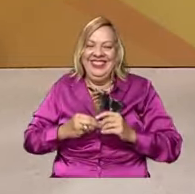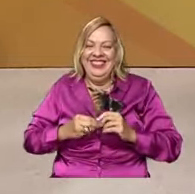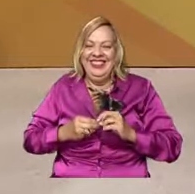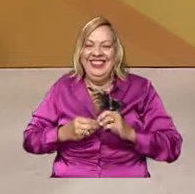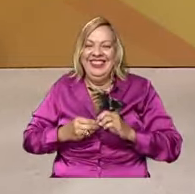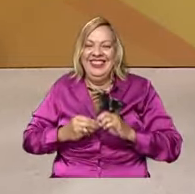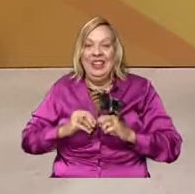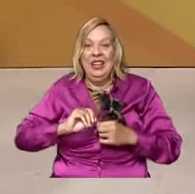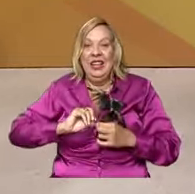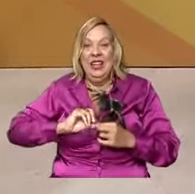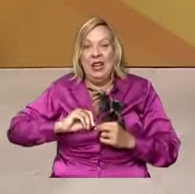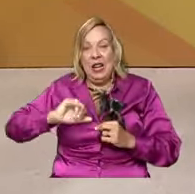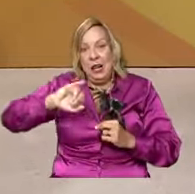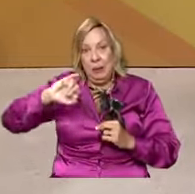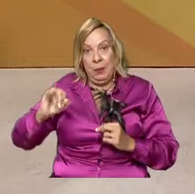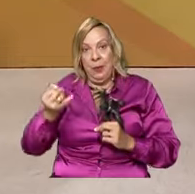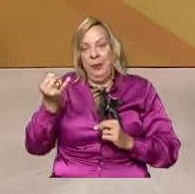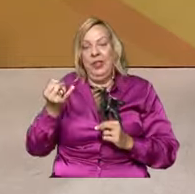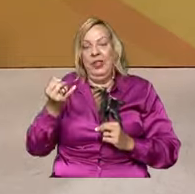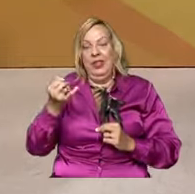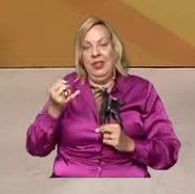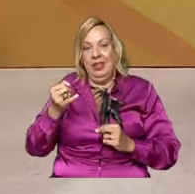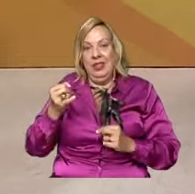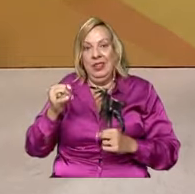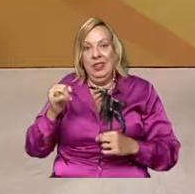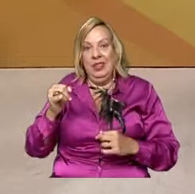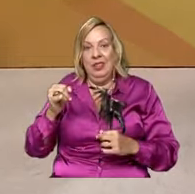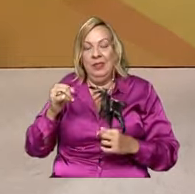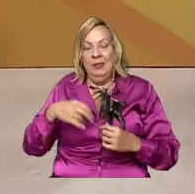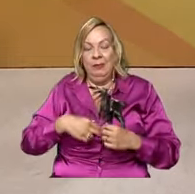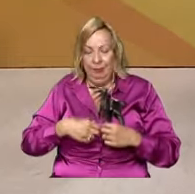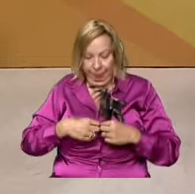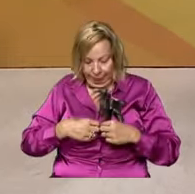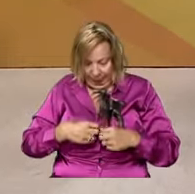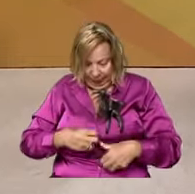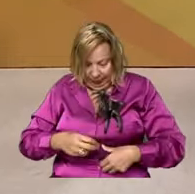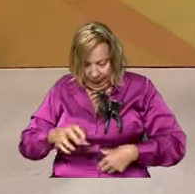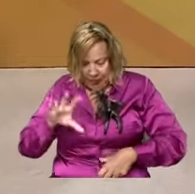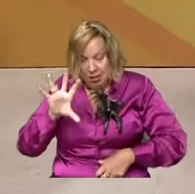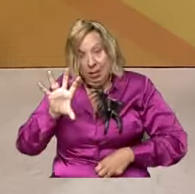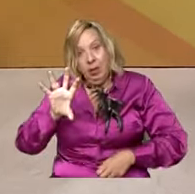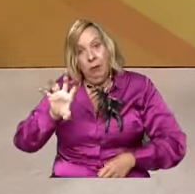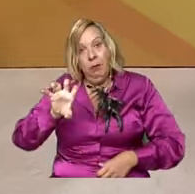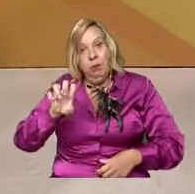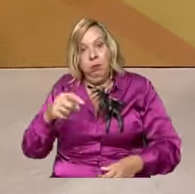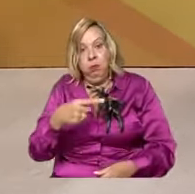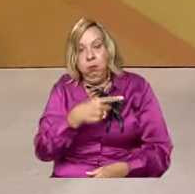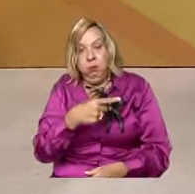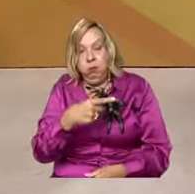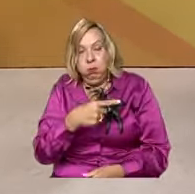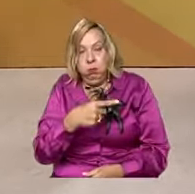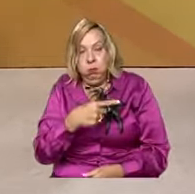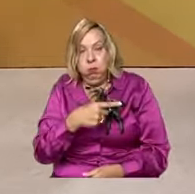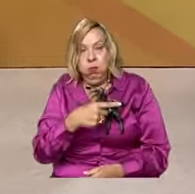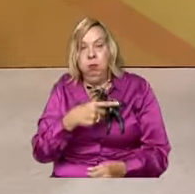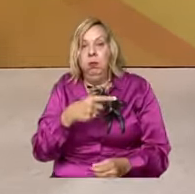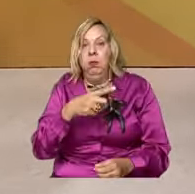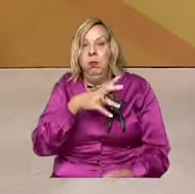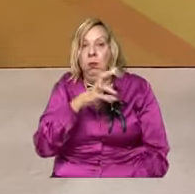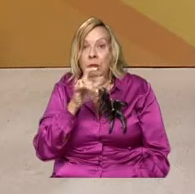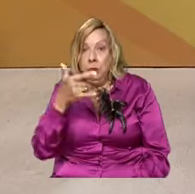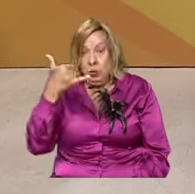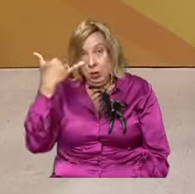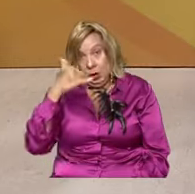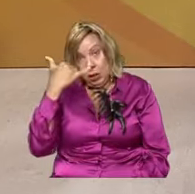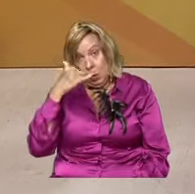seu aplicativo no celular. Já adquire aí, ó, no conforto da sua sala, do seu quarto, da cozinha, onde quer que você esteja assistindo a gente. Já aponta,